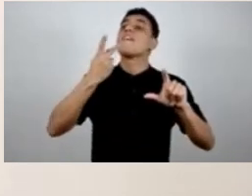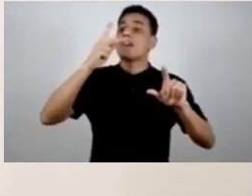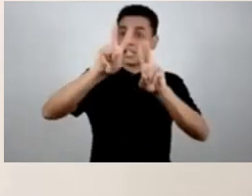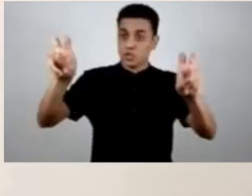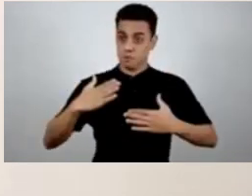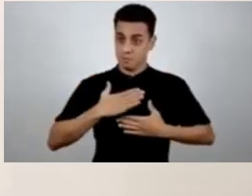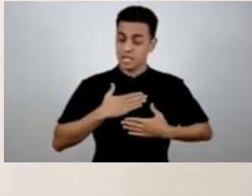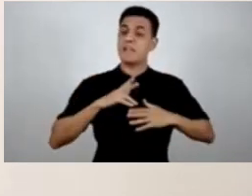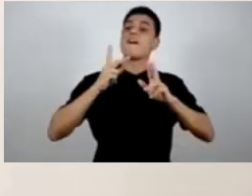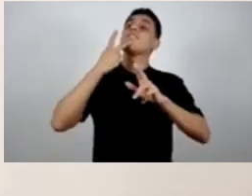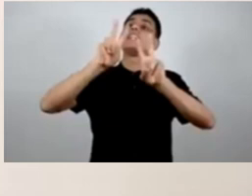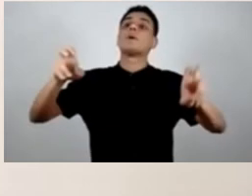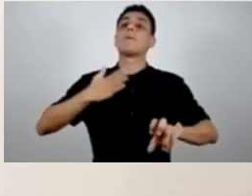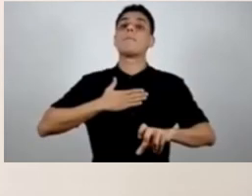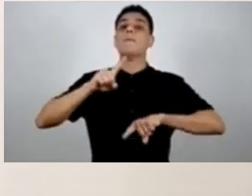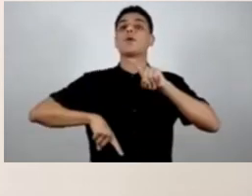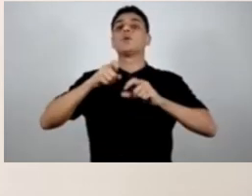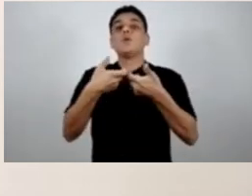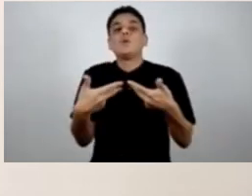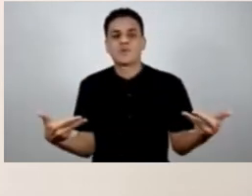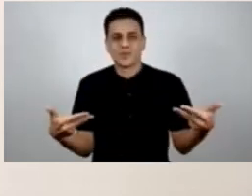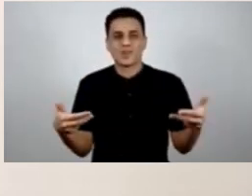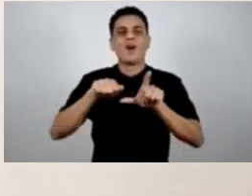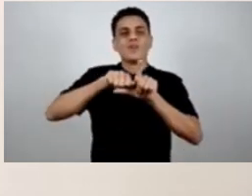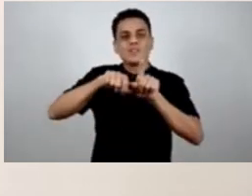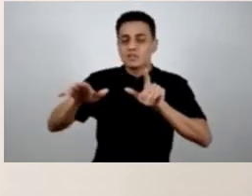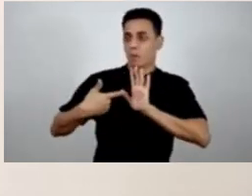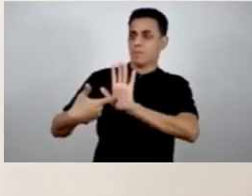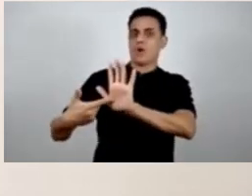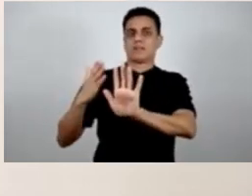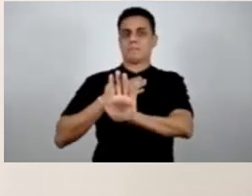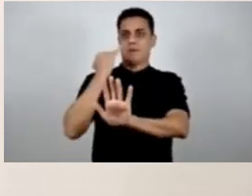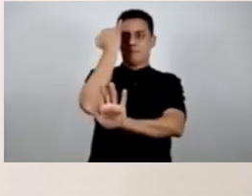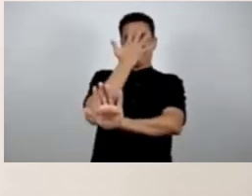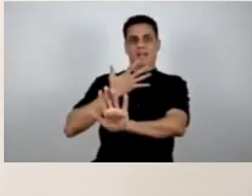meus produtos. Né? O audiovisual como uma maneira de exportação de imagem,